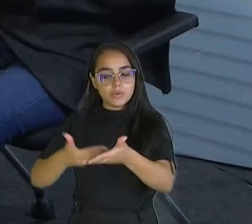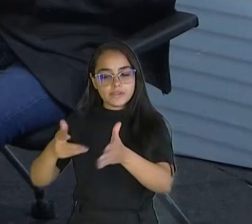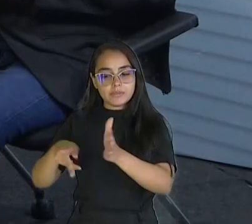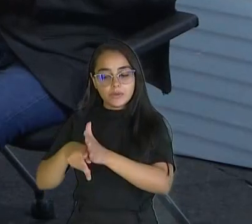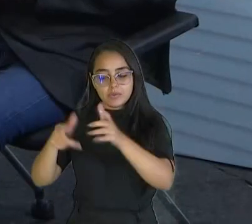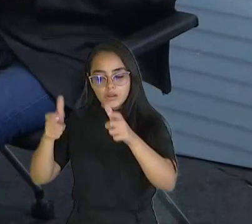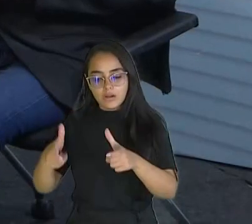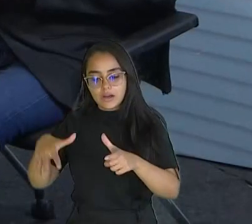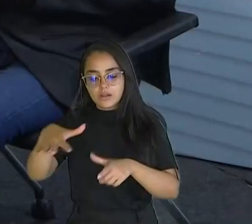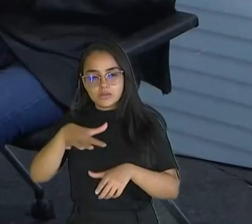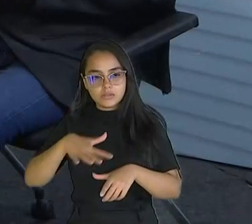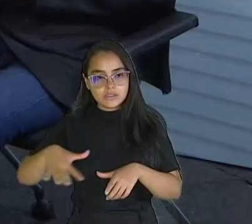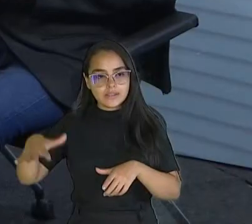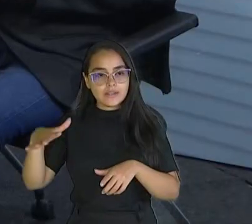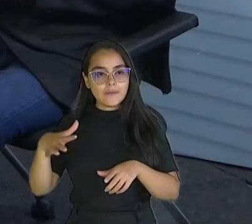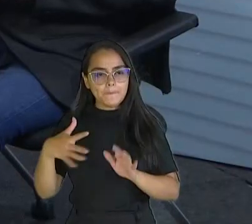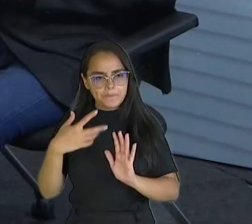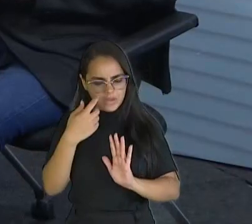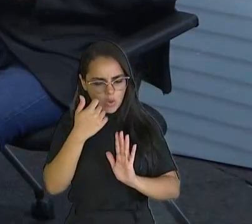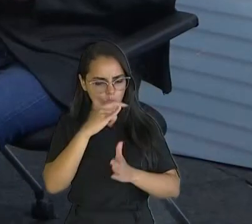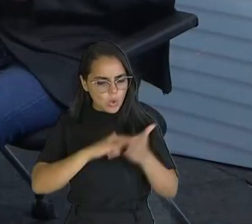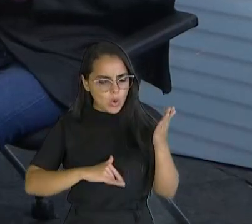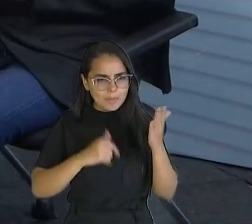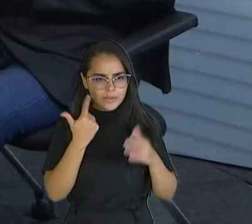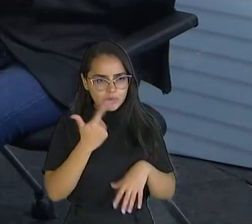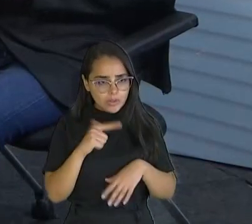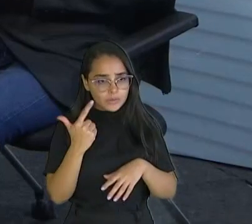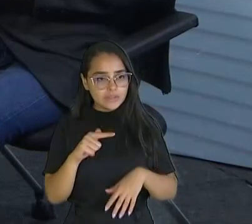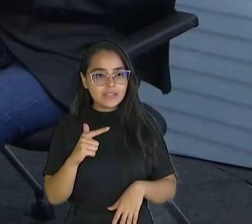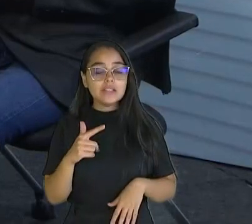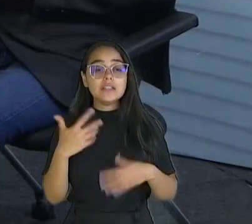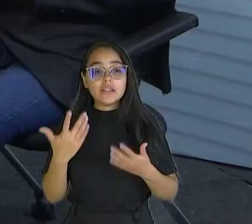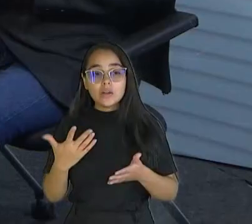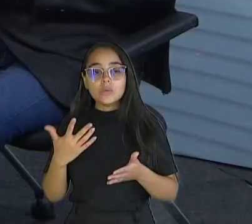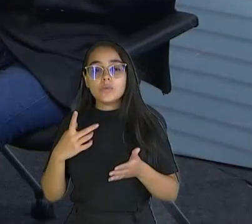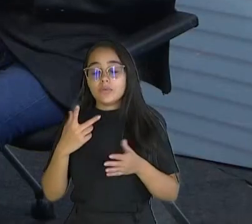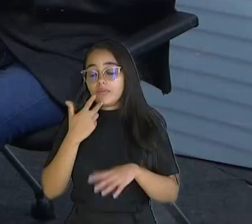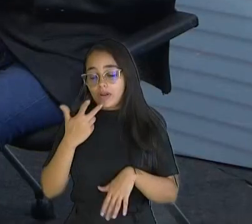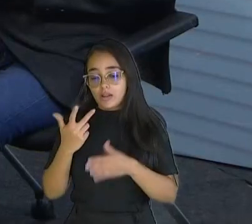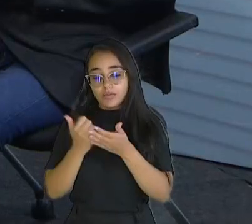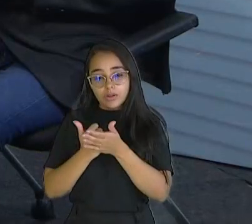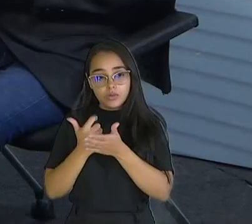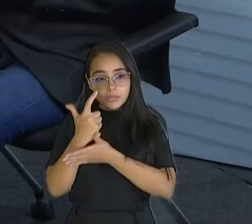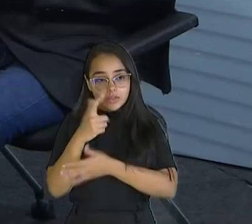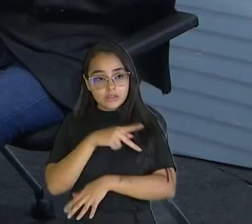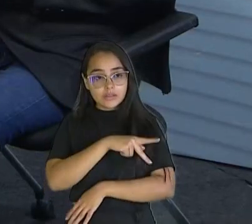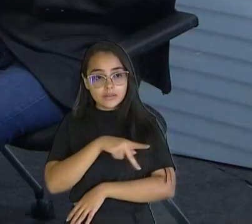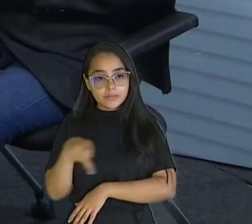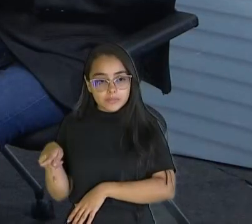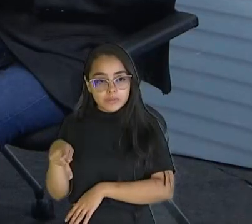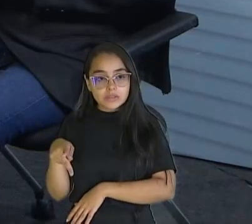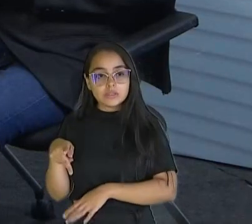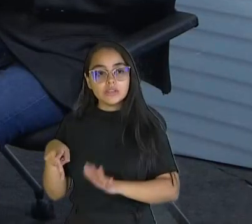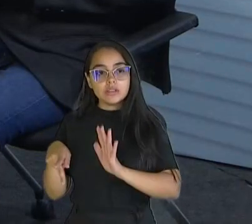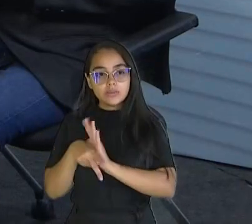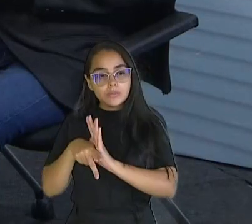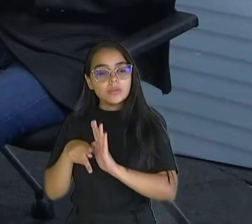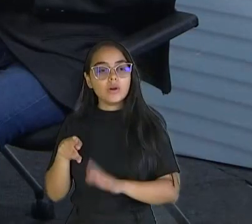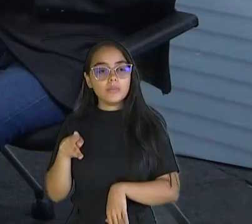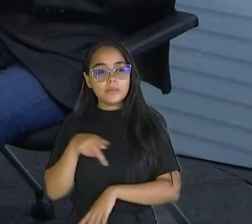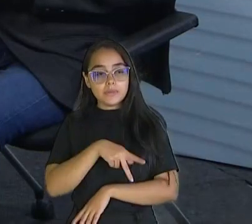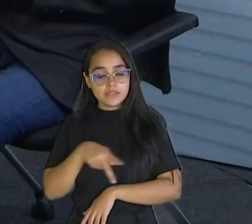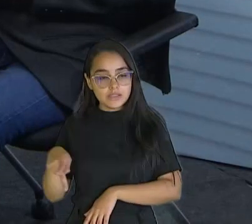terreno. Mas não tem a escritura, não? Não, então, na escritura fala que foi comprado pelo presidente do Centro Estudantal, na